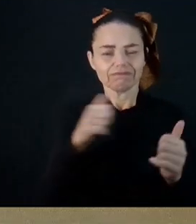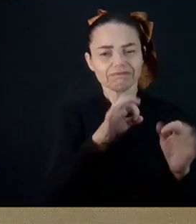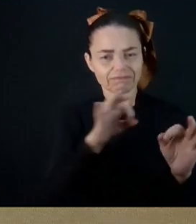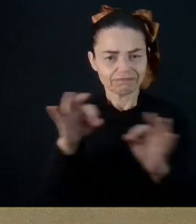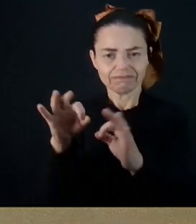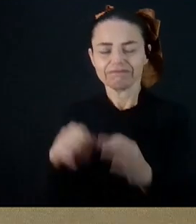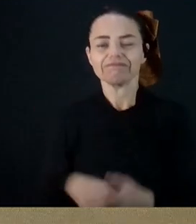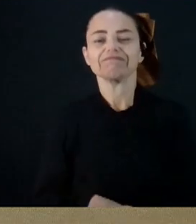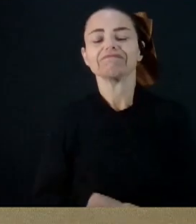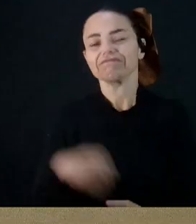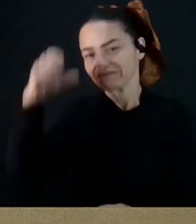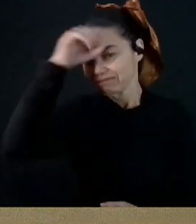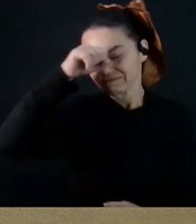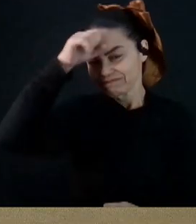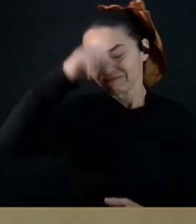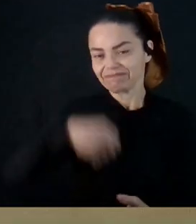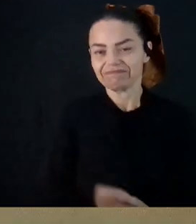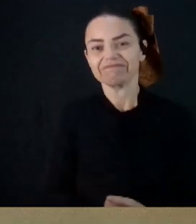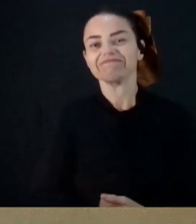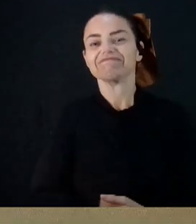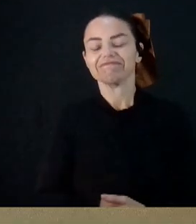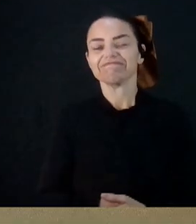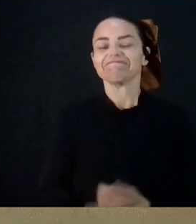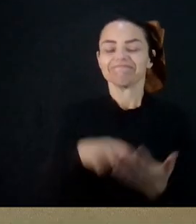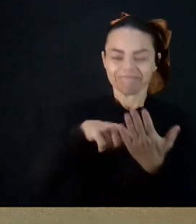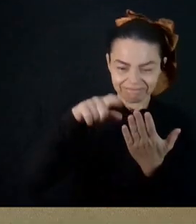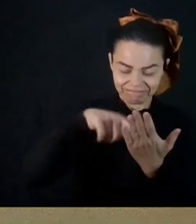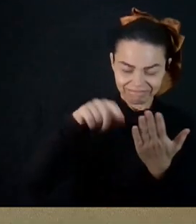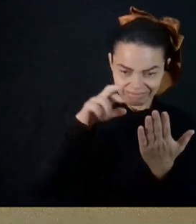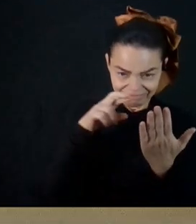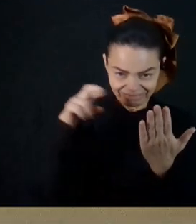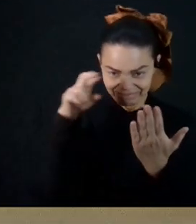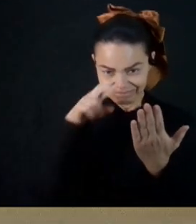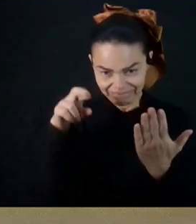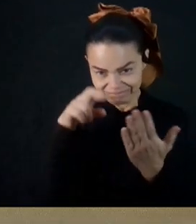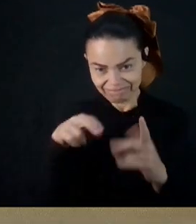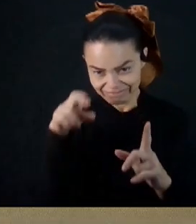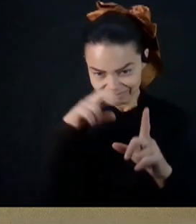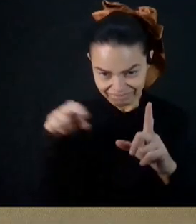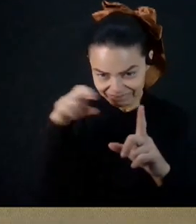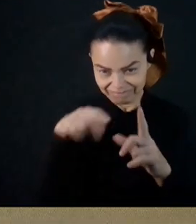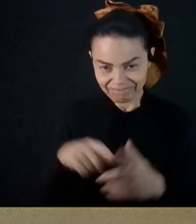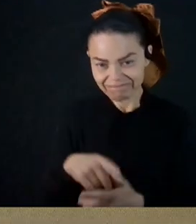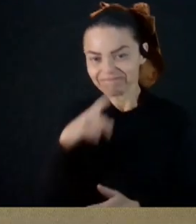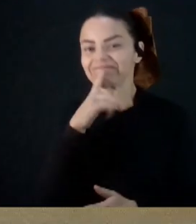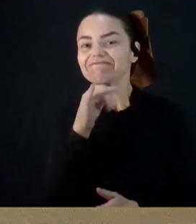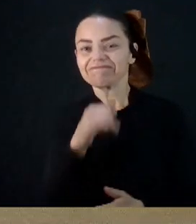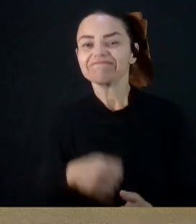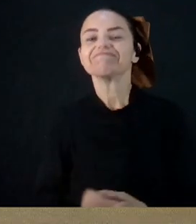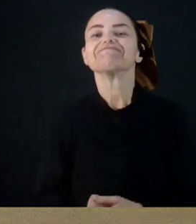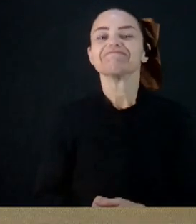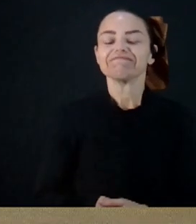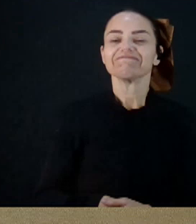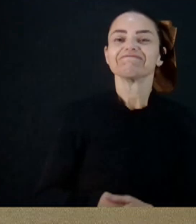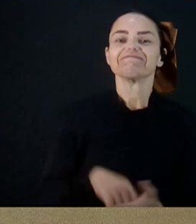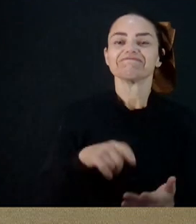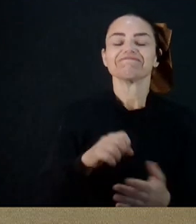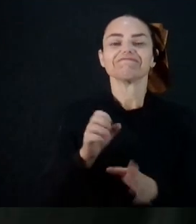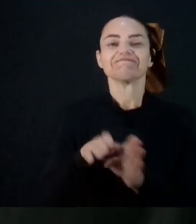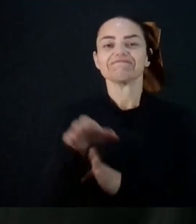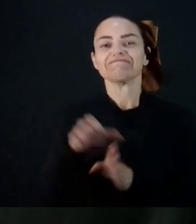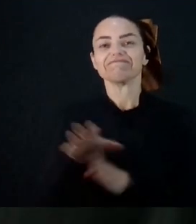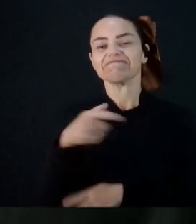Aprendemos como usar a pós aqui, né? Pós de paz. Pós de paz para orientar as nossas crianças.